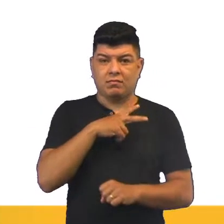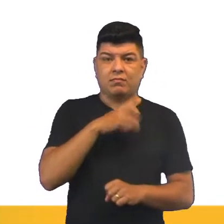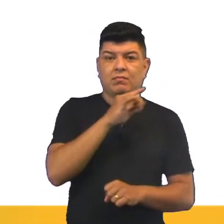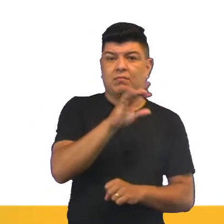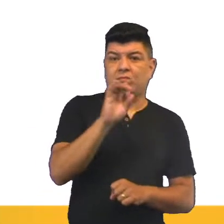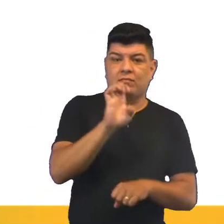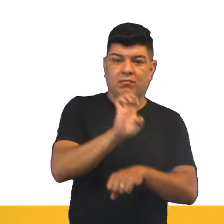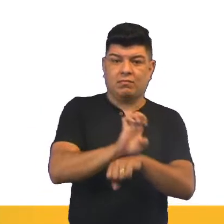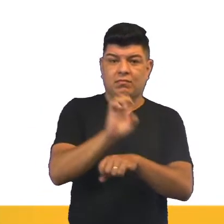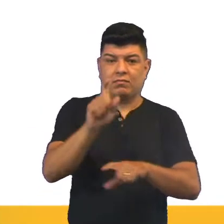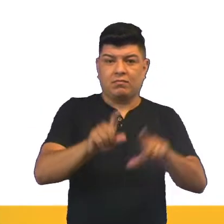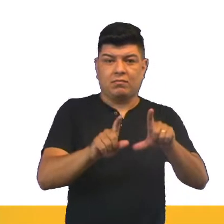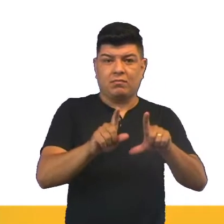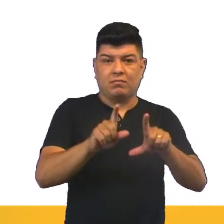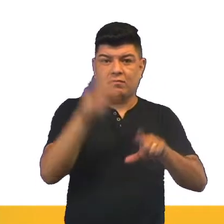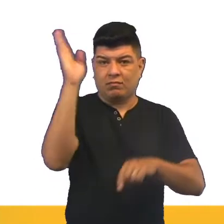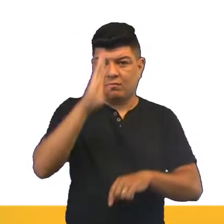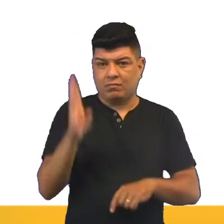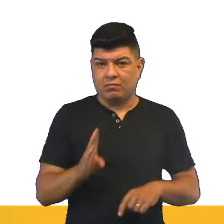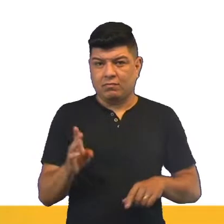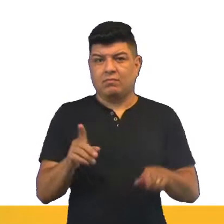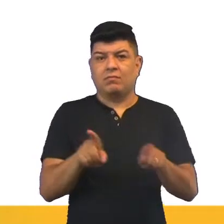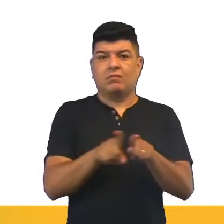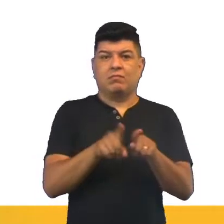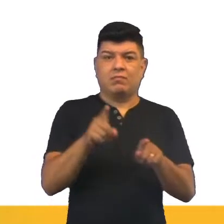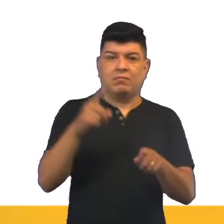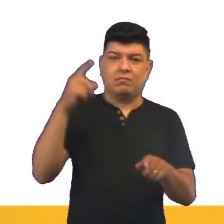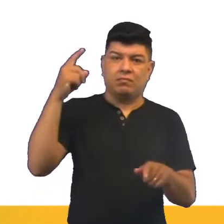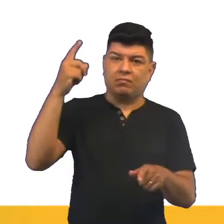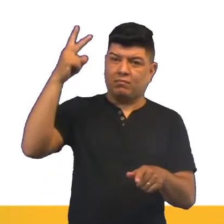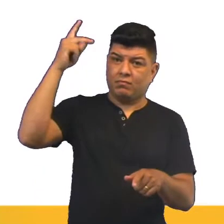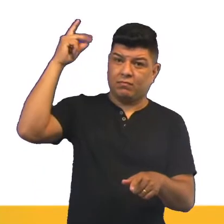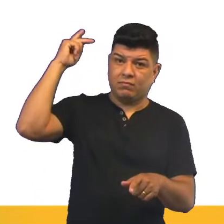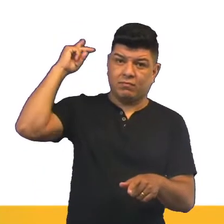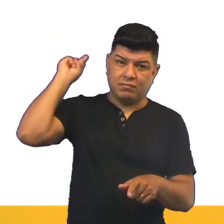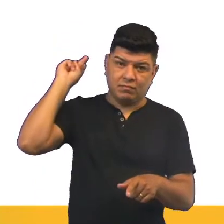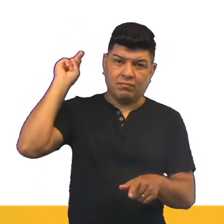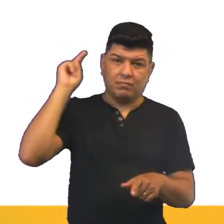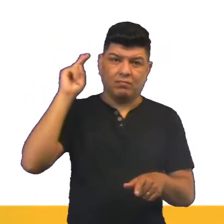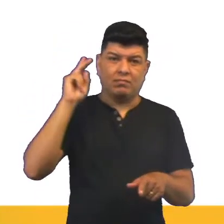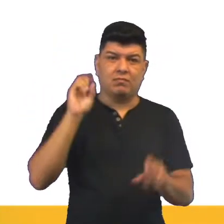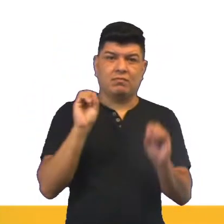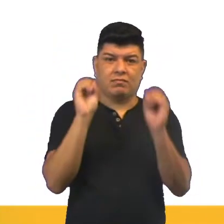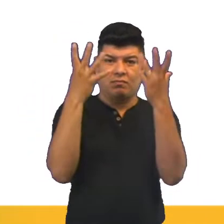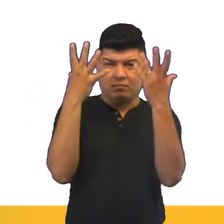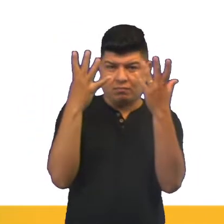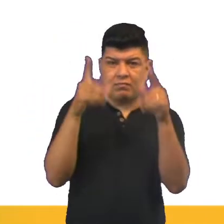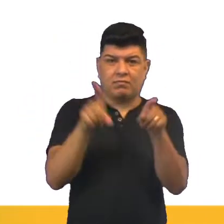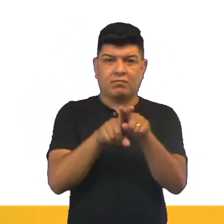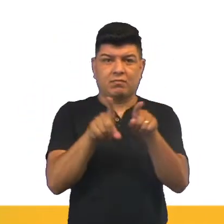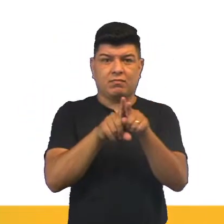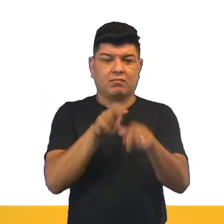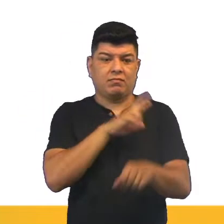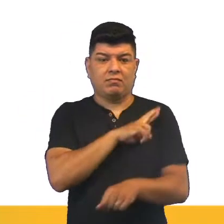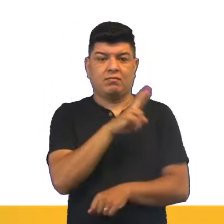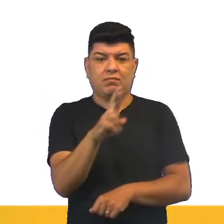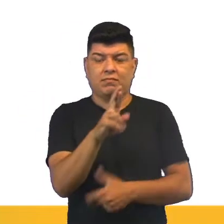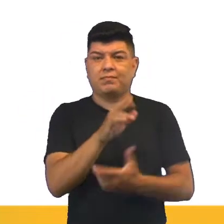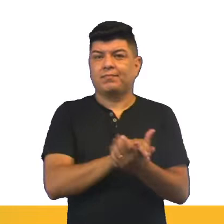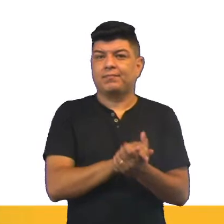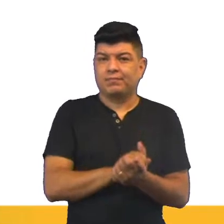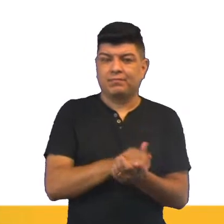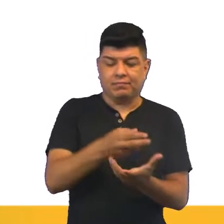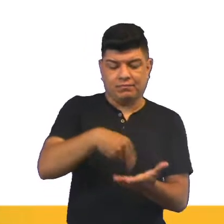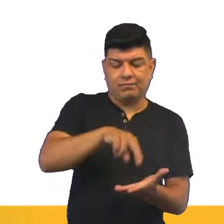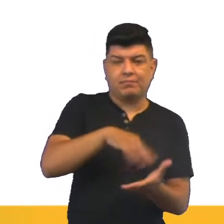de cada estado brasileiro, oriundas de antigos rituais mágicos e religiosos, né?